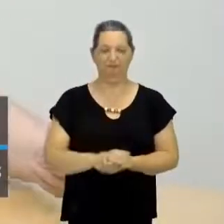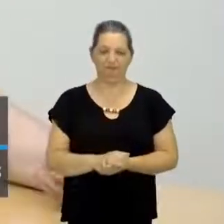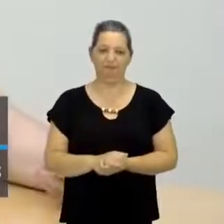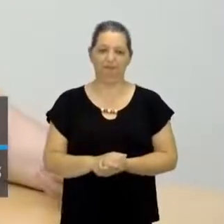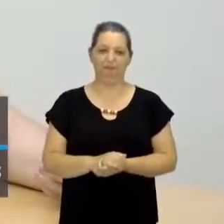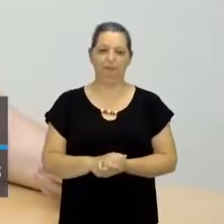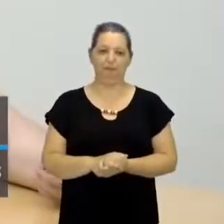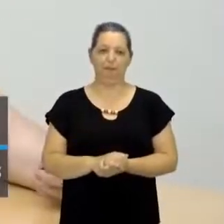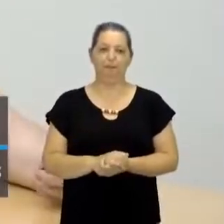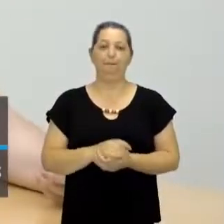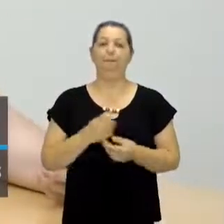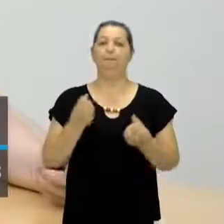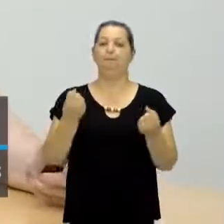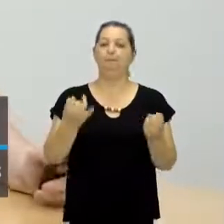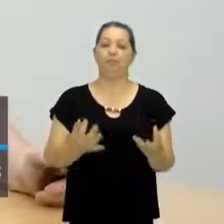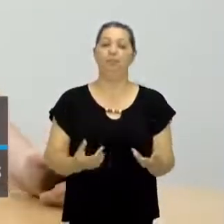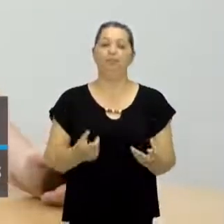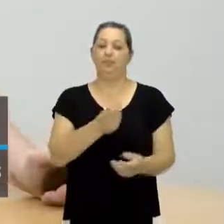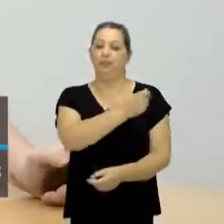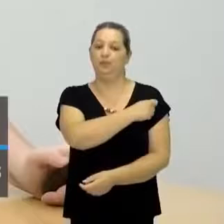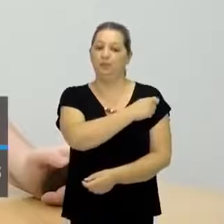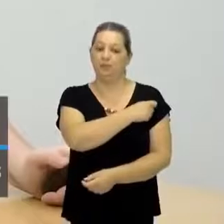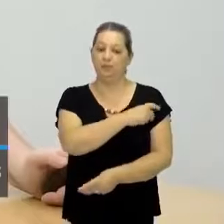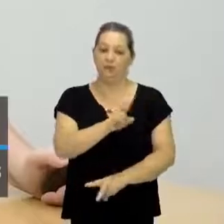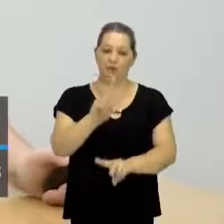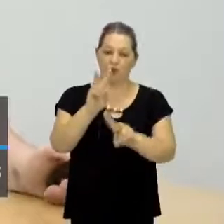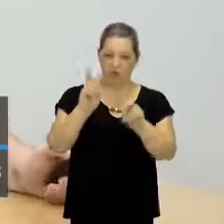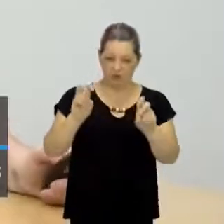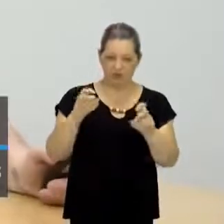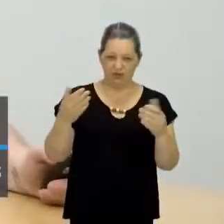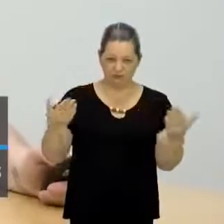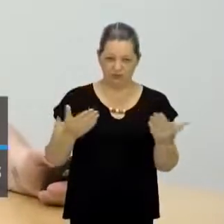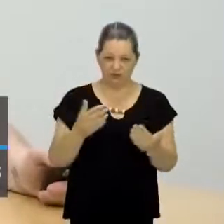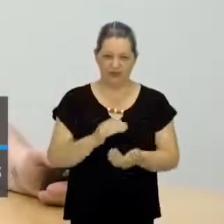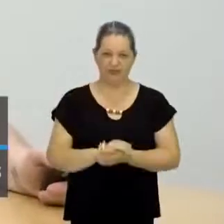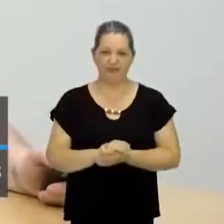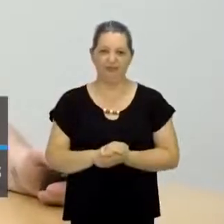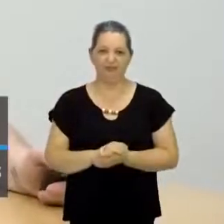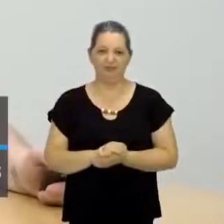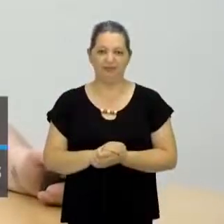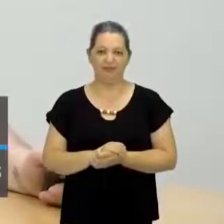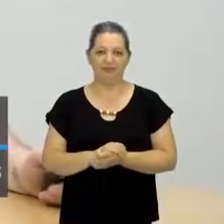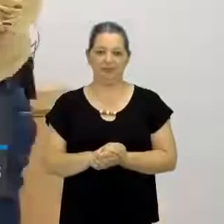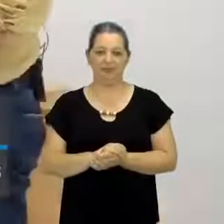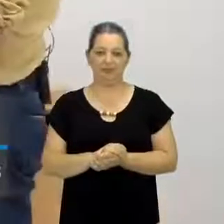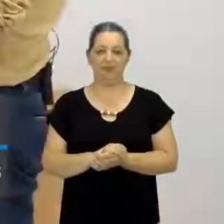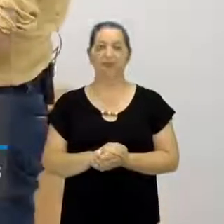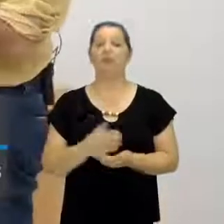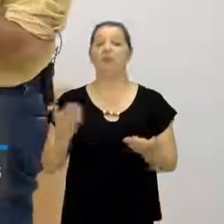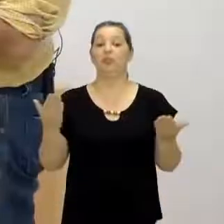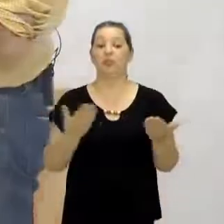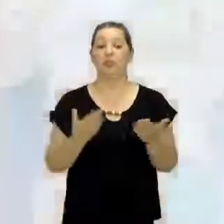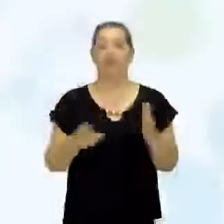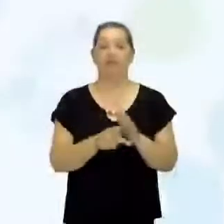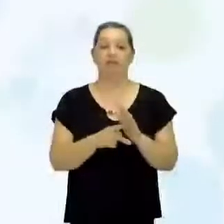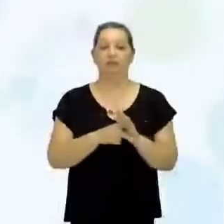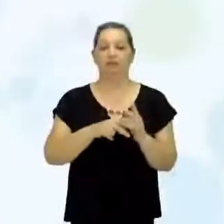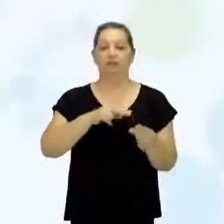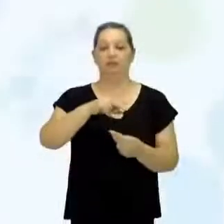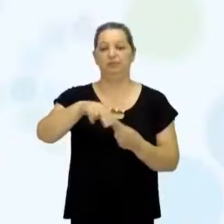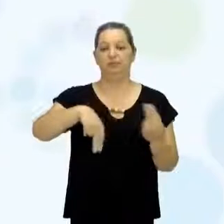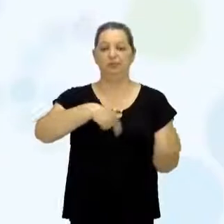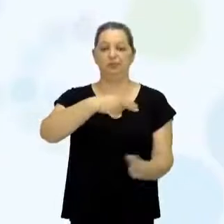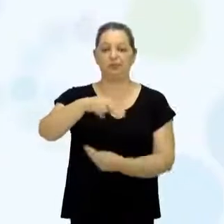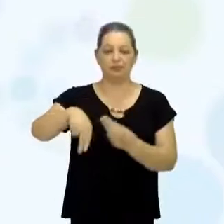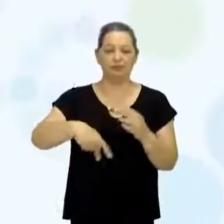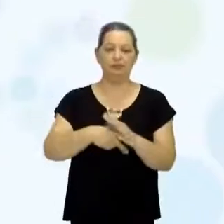né? Quer contar para os estudantes o título do encontro de hoje? Muito bem, a gente vai falar sobre nações e